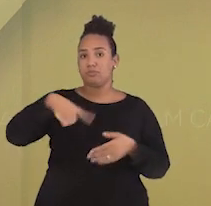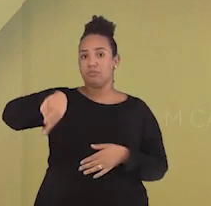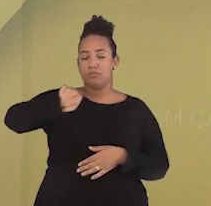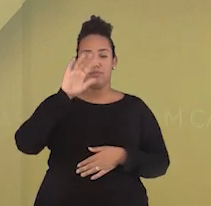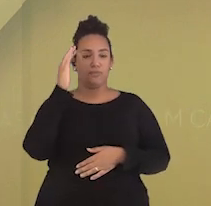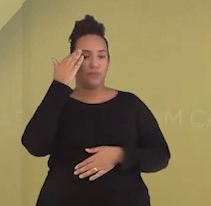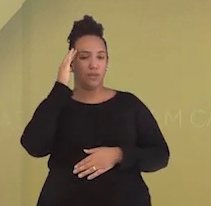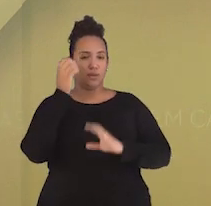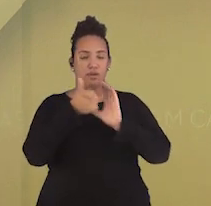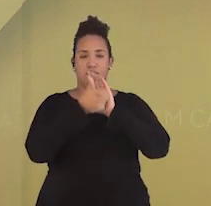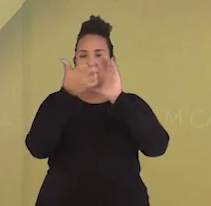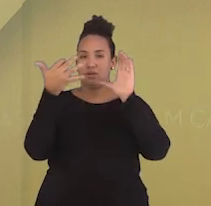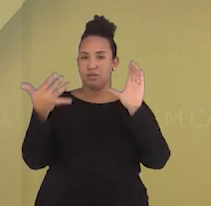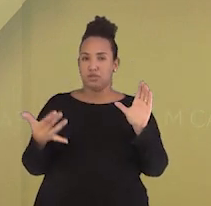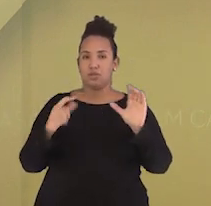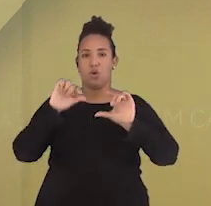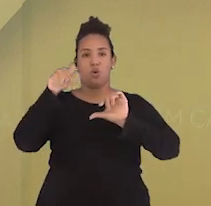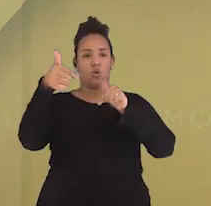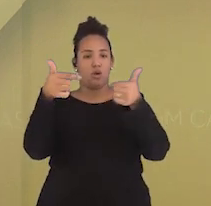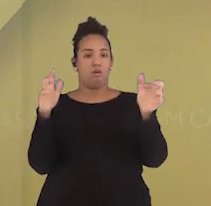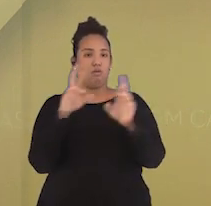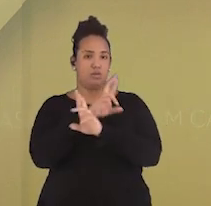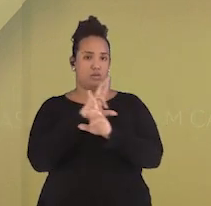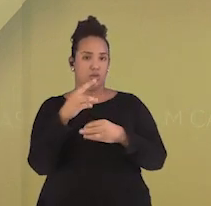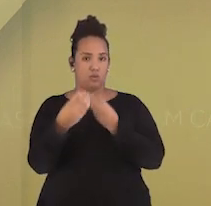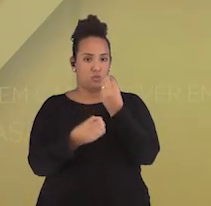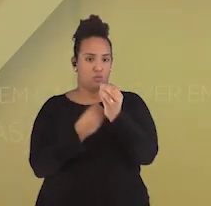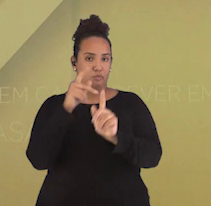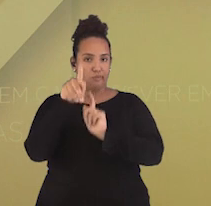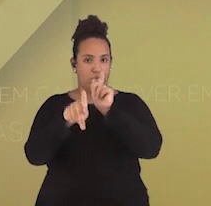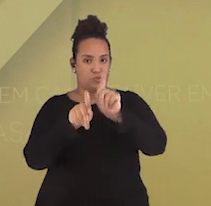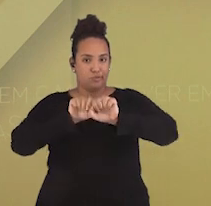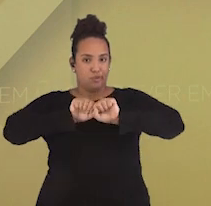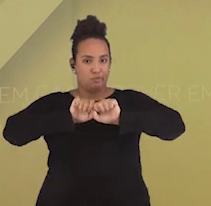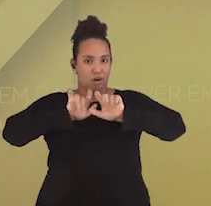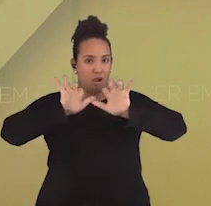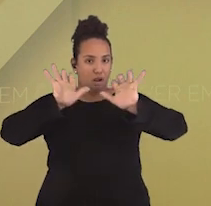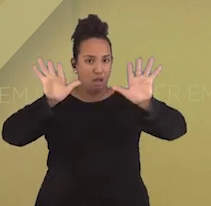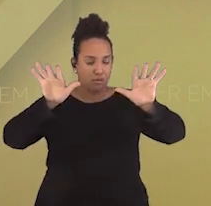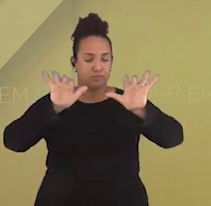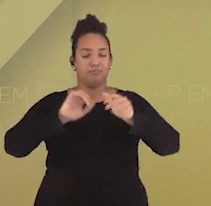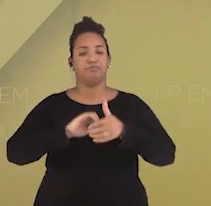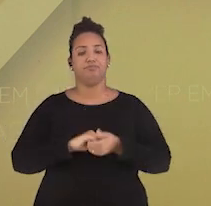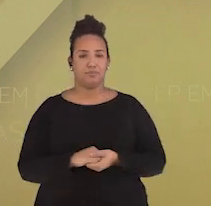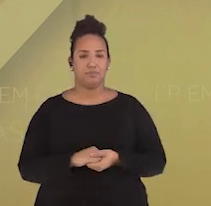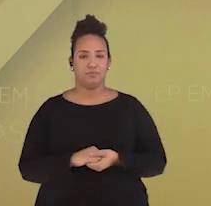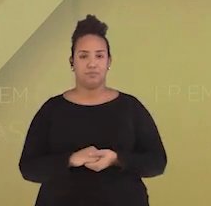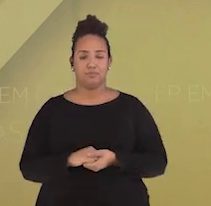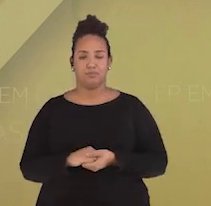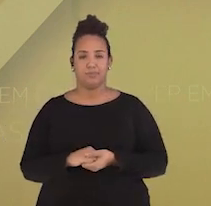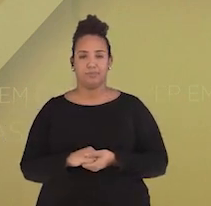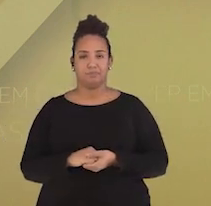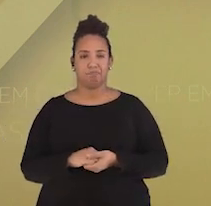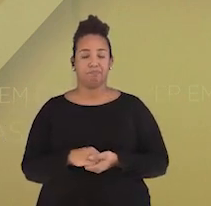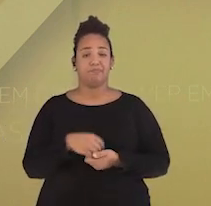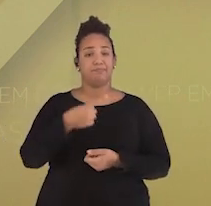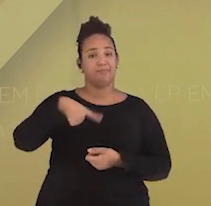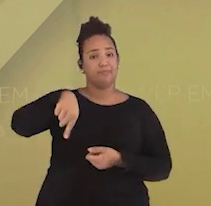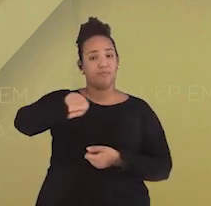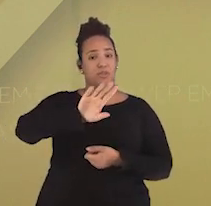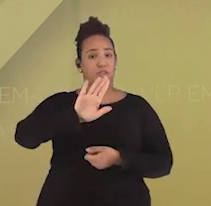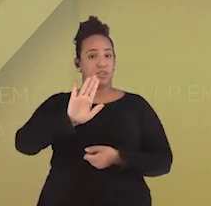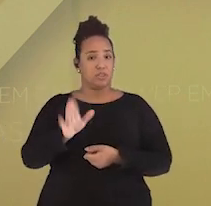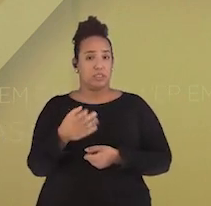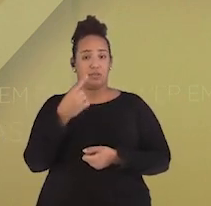aspectos relacionados a essa distribuição de pessoas. Já vimos onde está concentrada a maior parte da